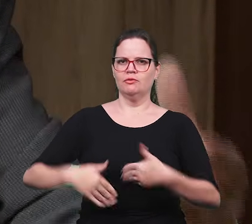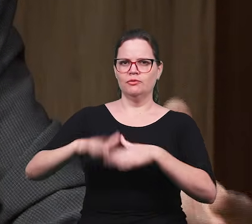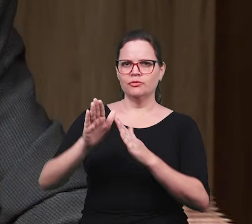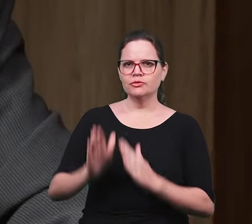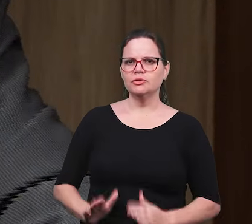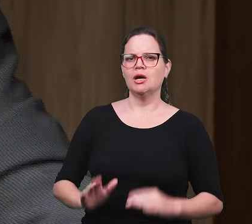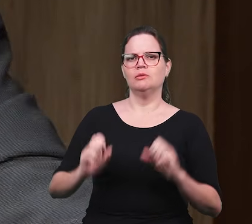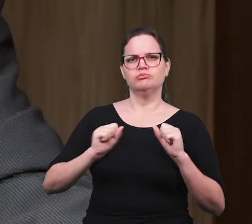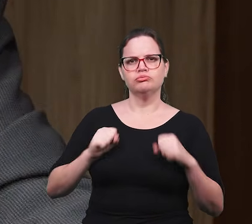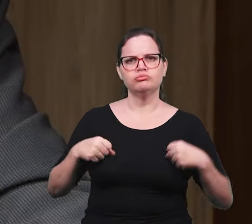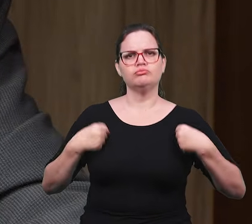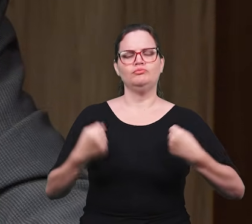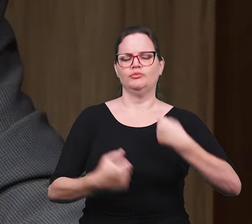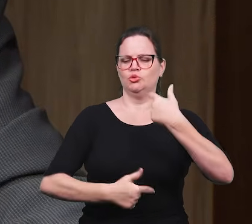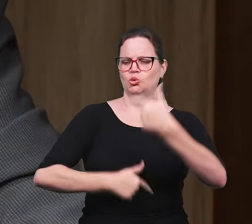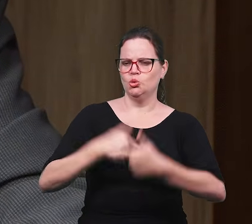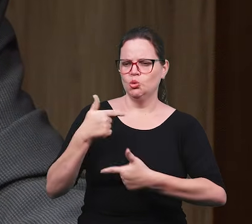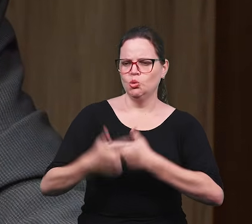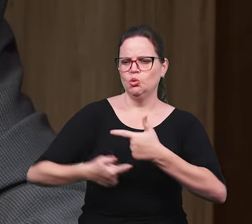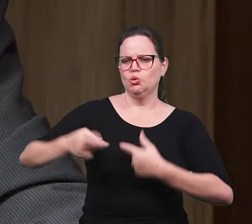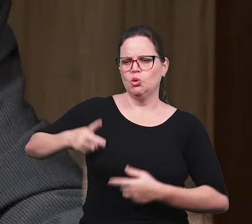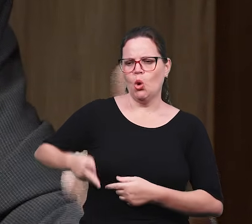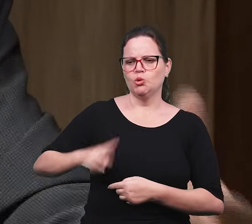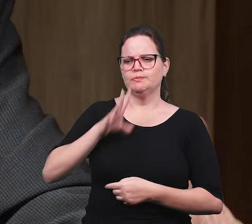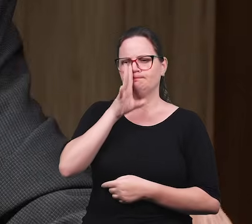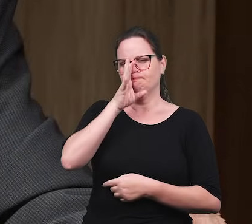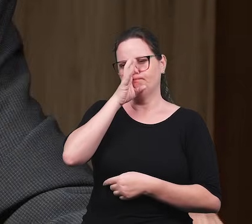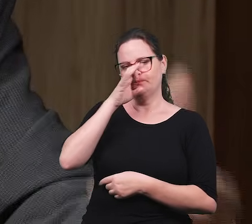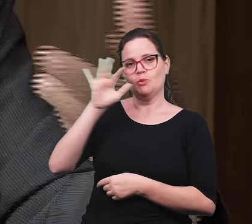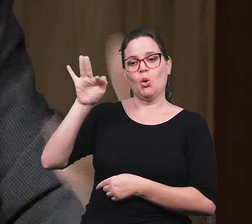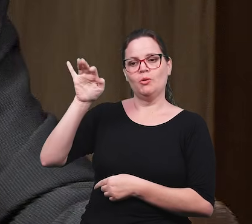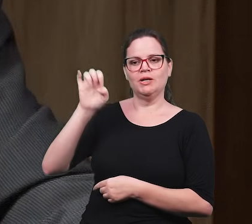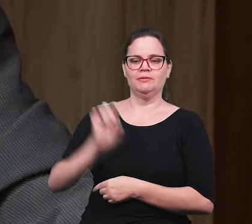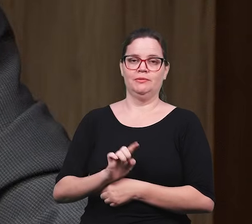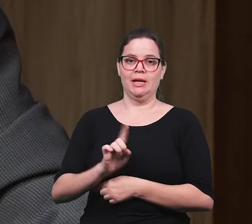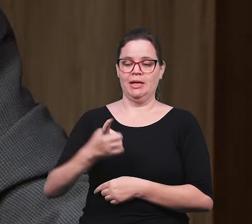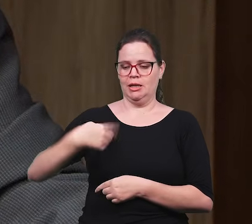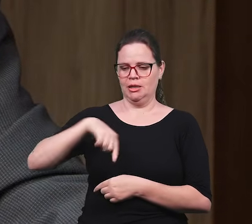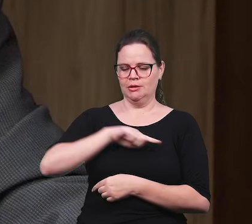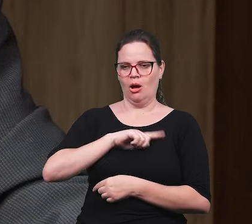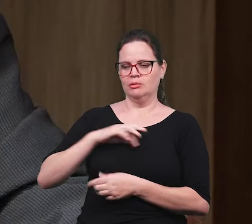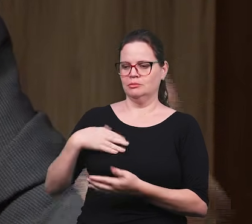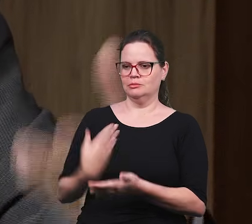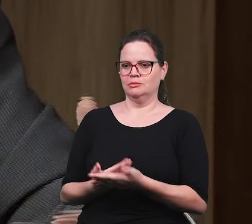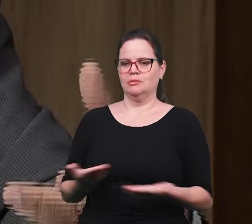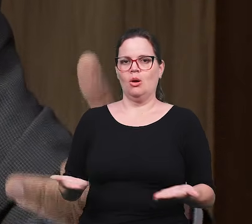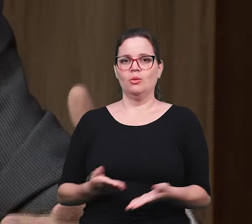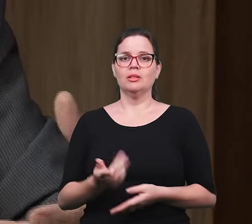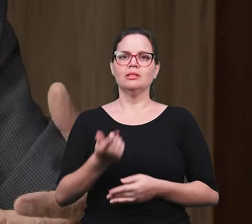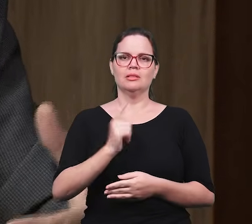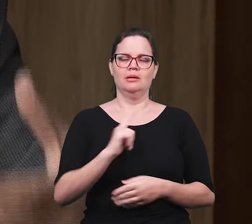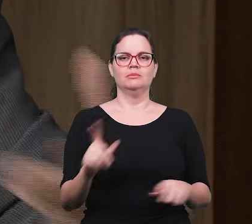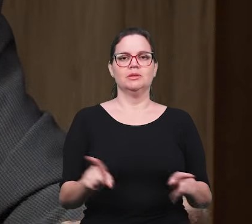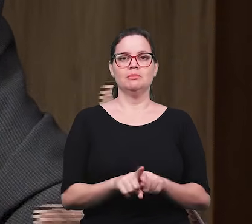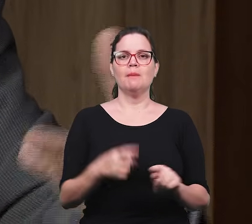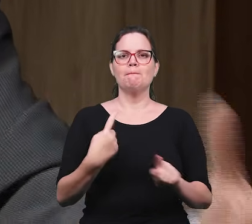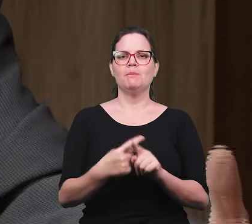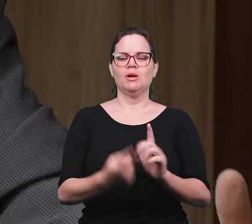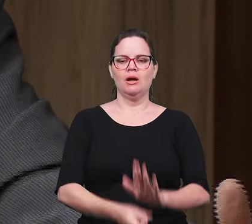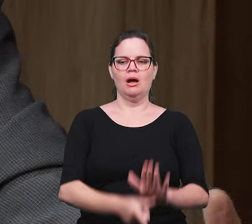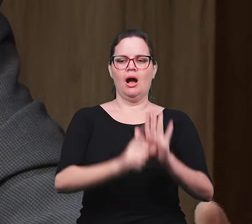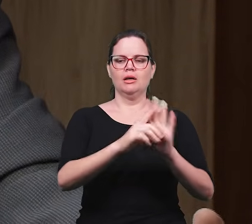que batalharam por esta fé, e uma fé que chegou até nós através desta